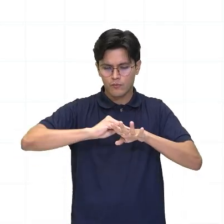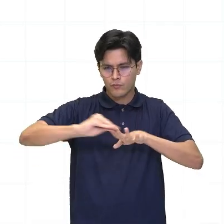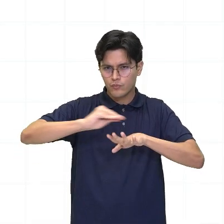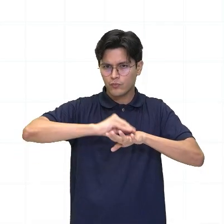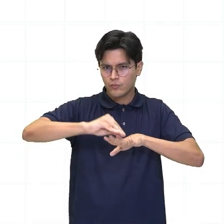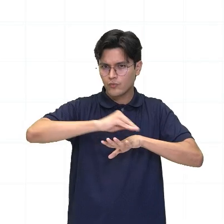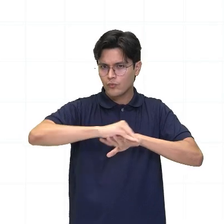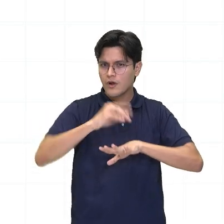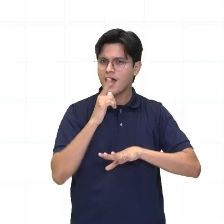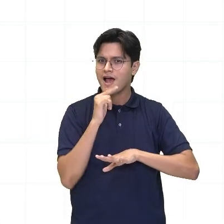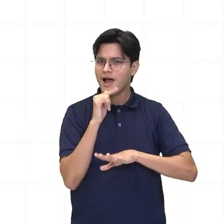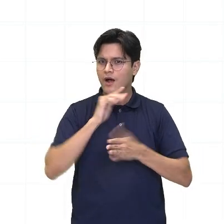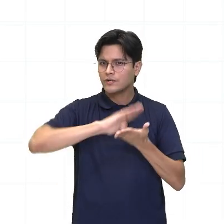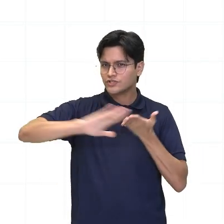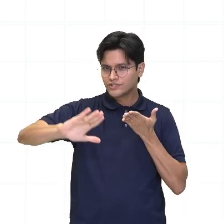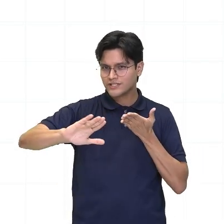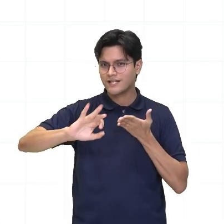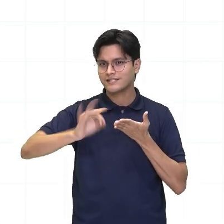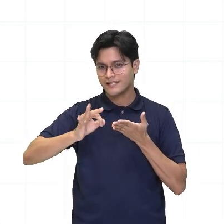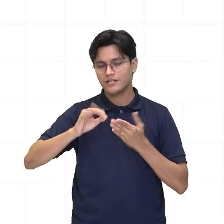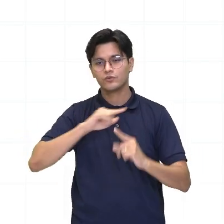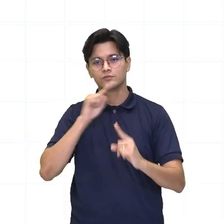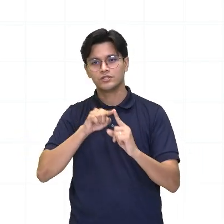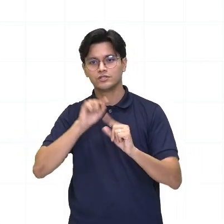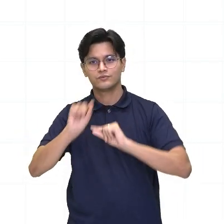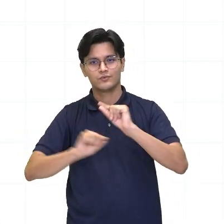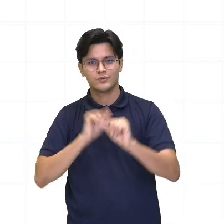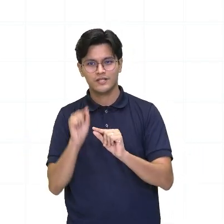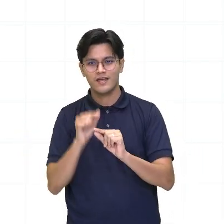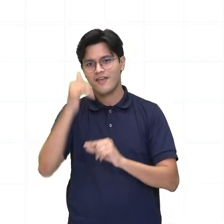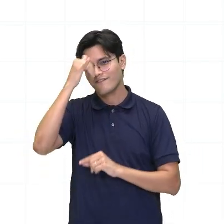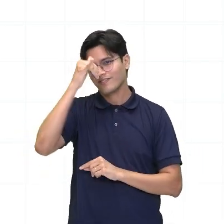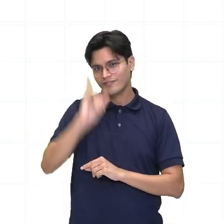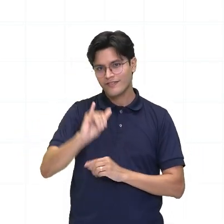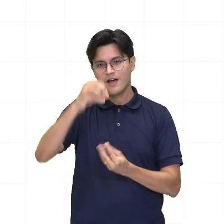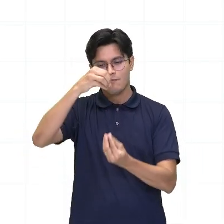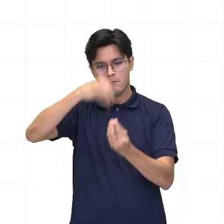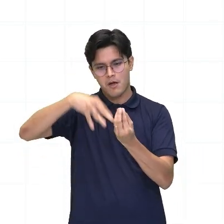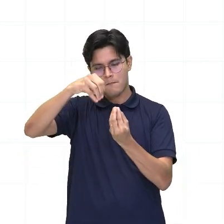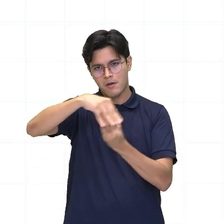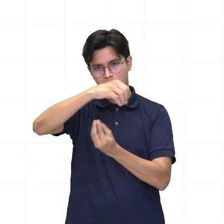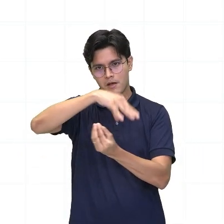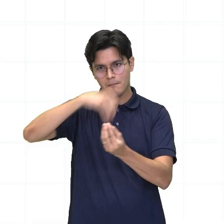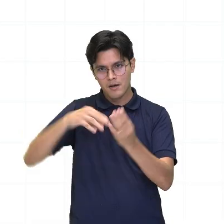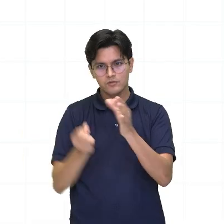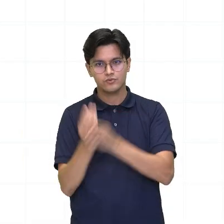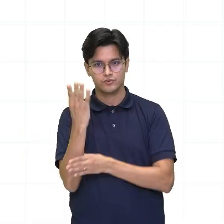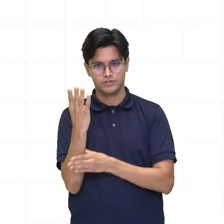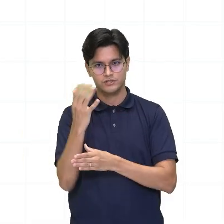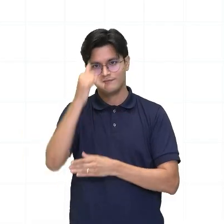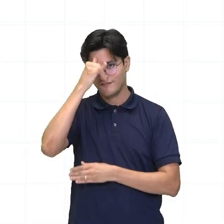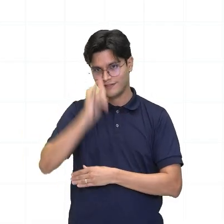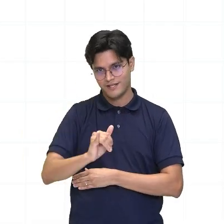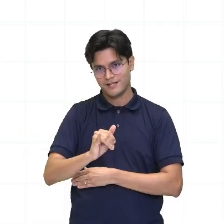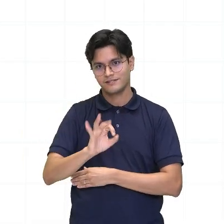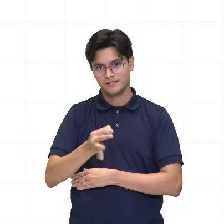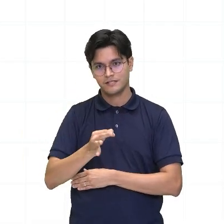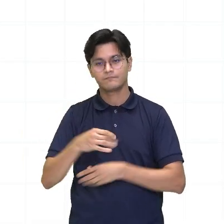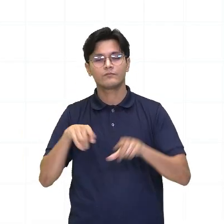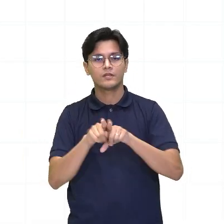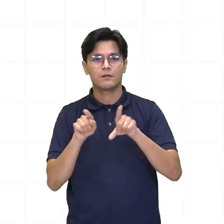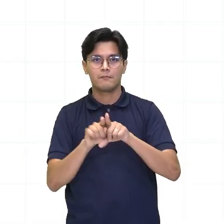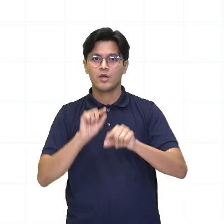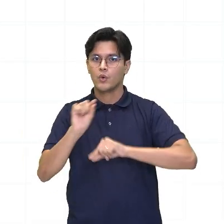possam causar essas micoses, né, que são tão incômodas. A candidíase é causada aí por uma levedura, que também